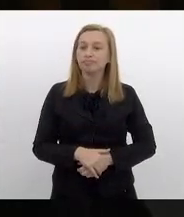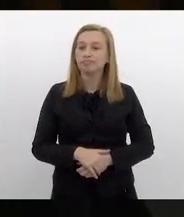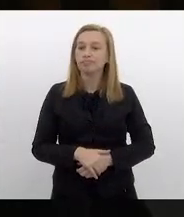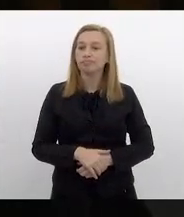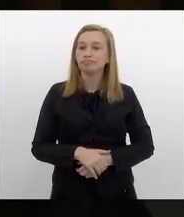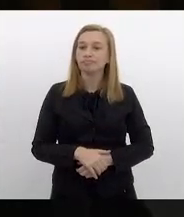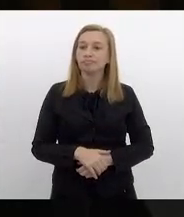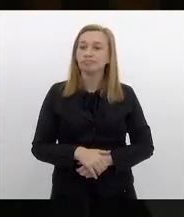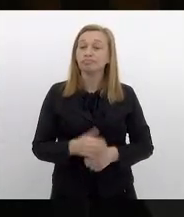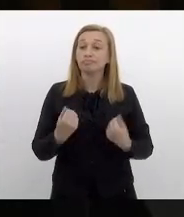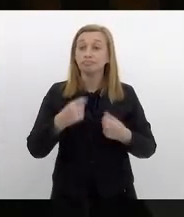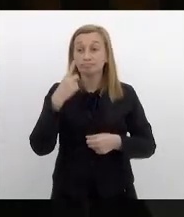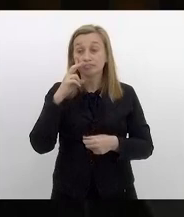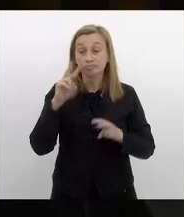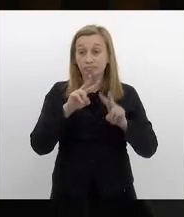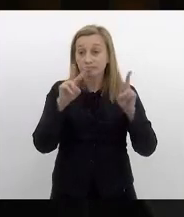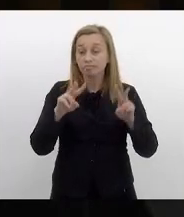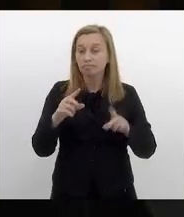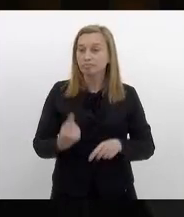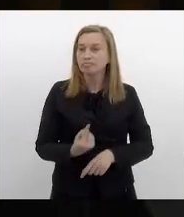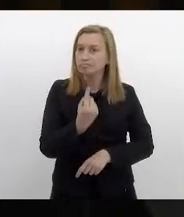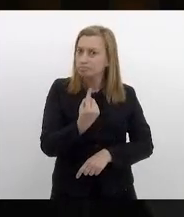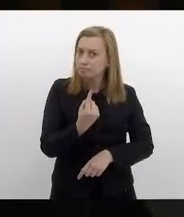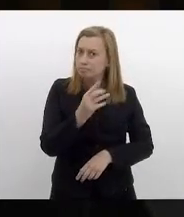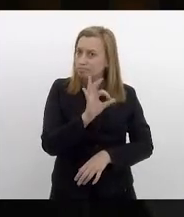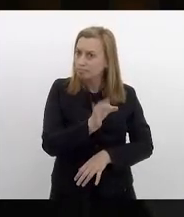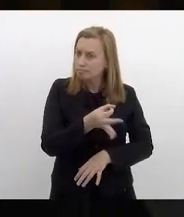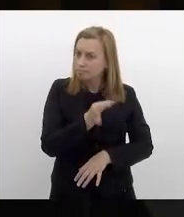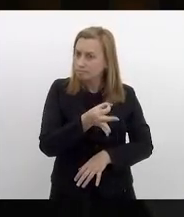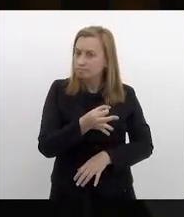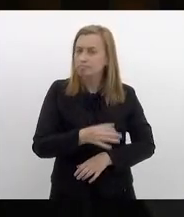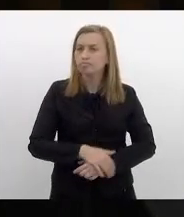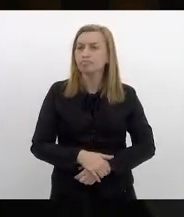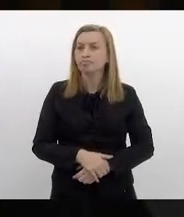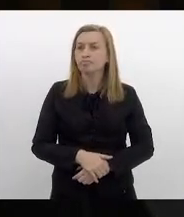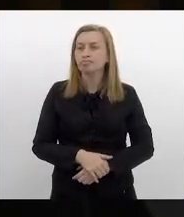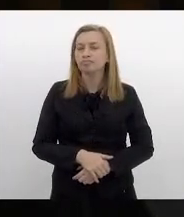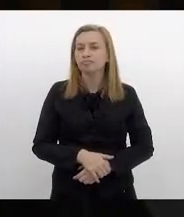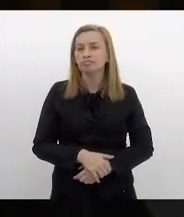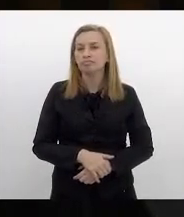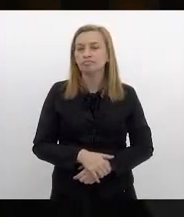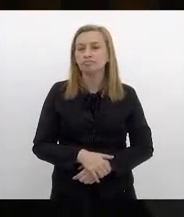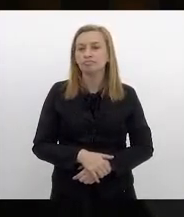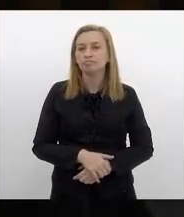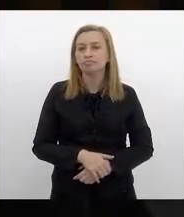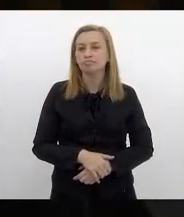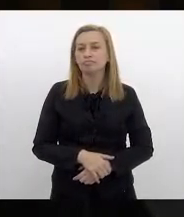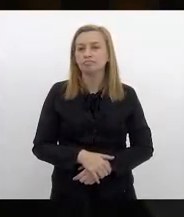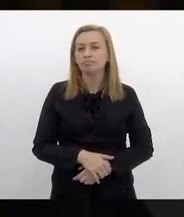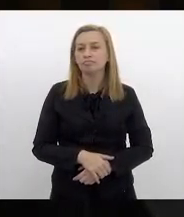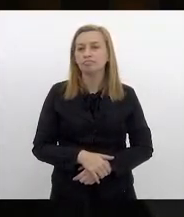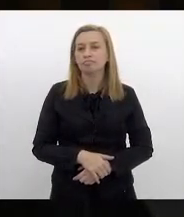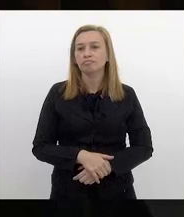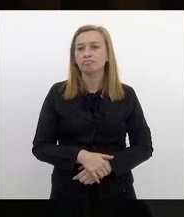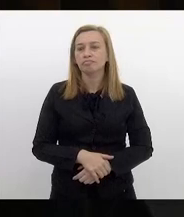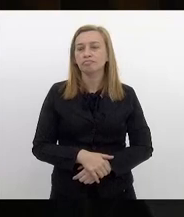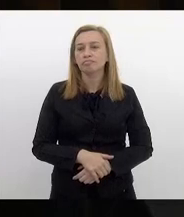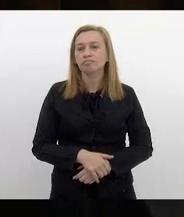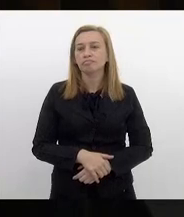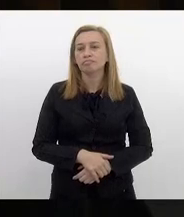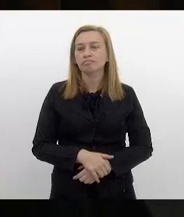tem que visar única e exclusivamente o regime